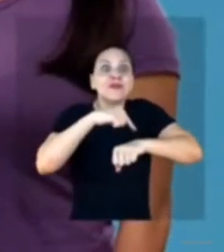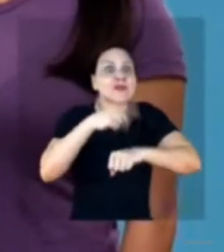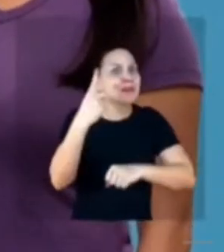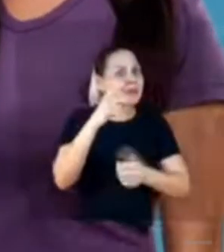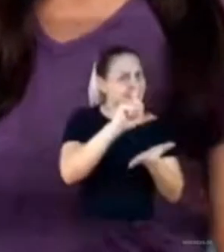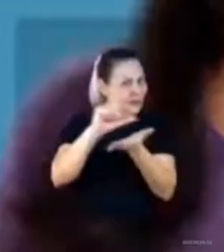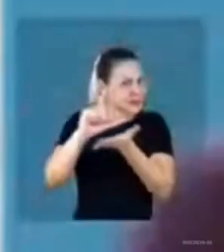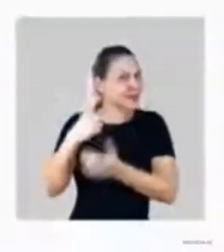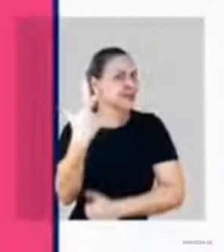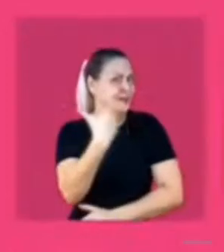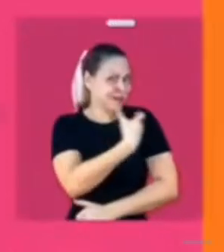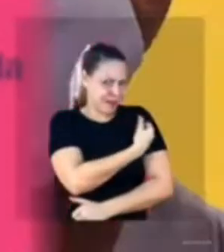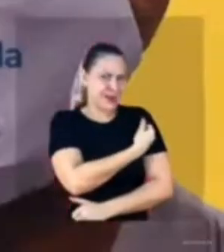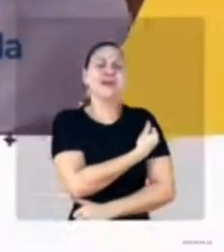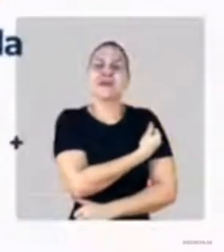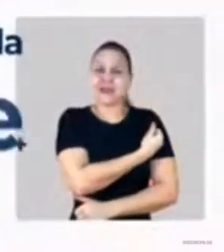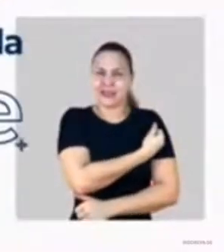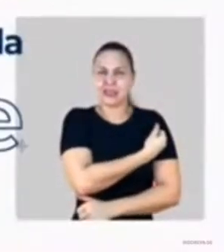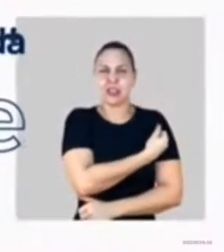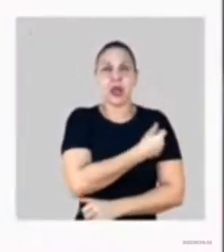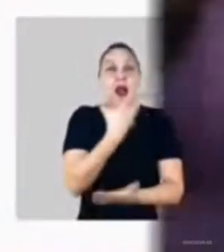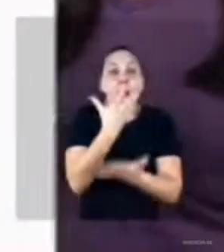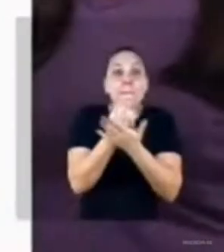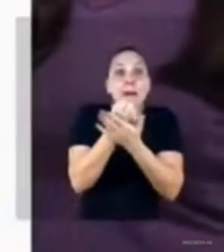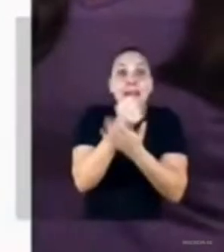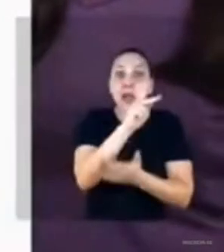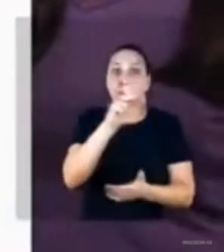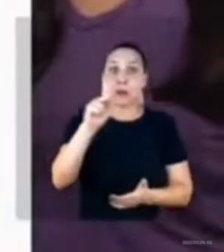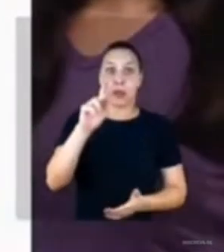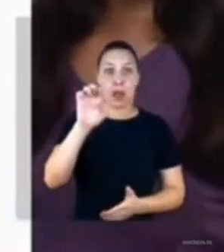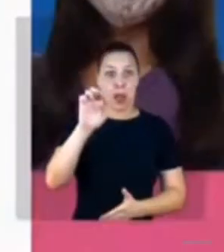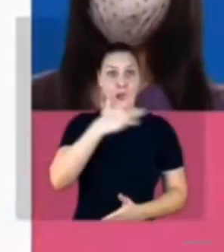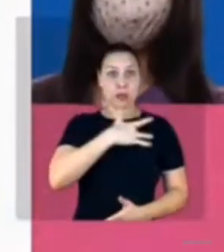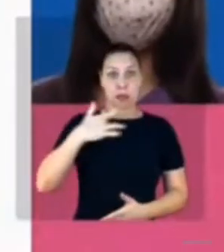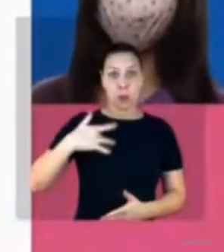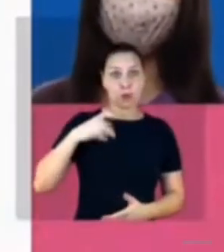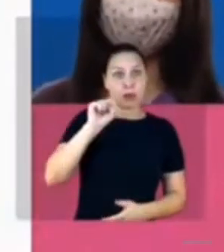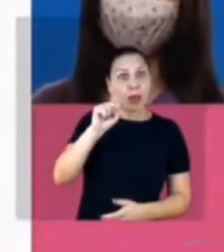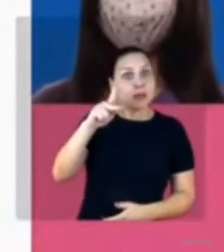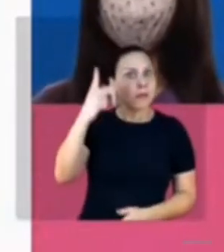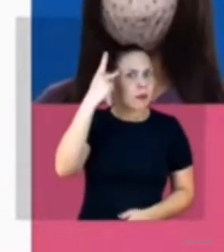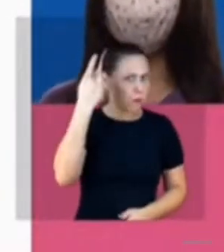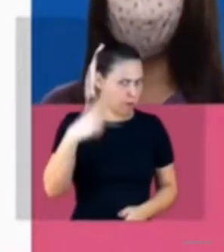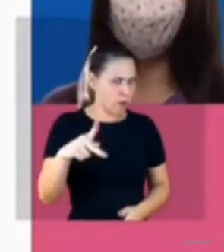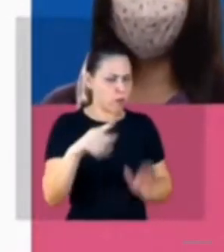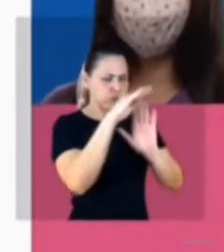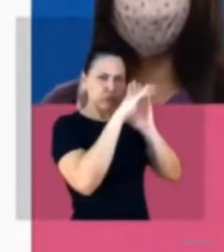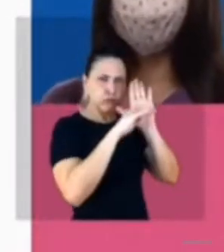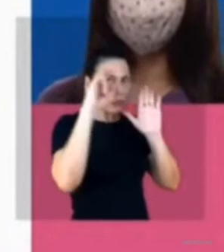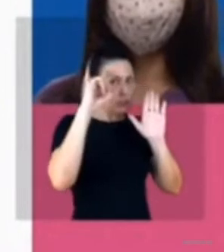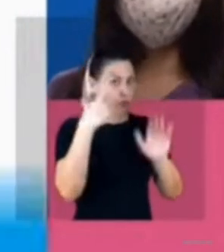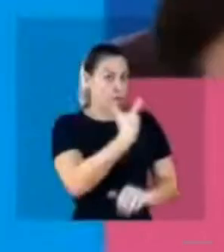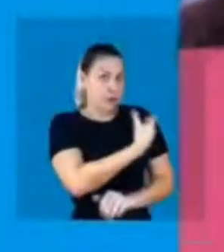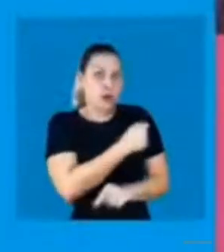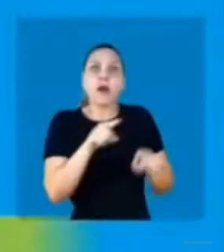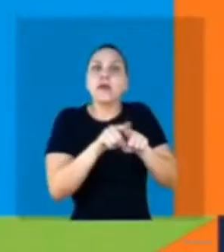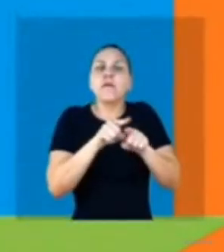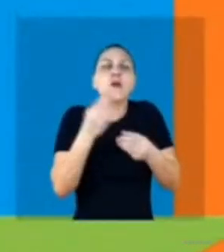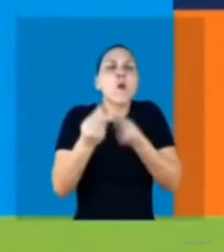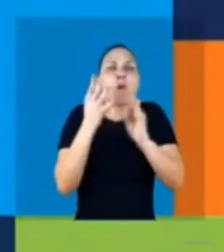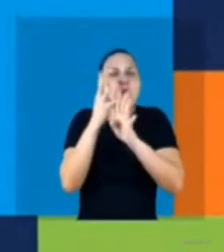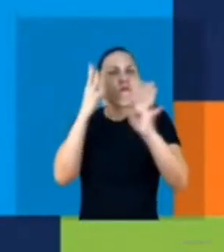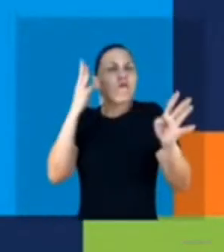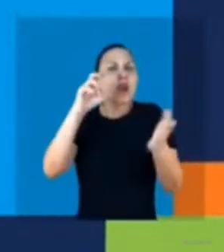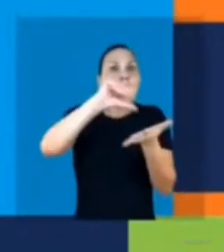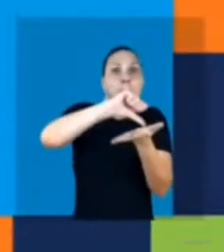E agora é a hora da segunda dose. Baixe o aplicativo eSaúde SP, veja o calendário de vacinação e